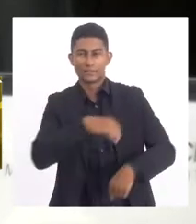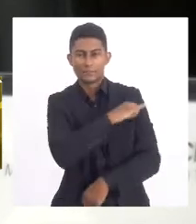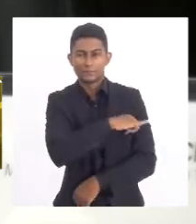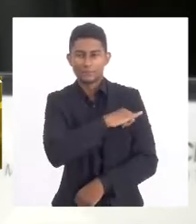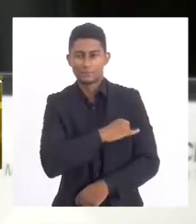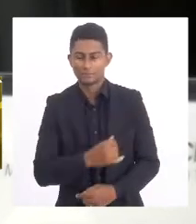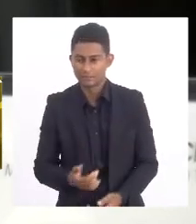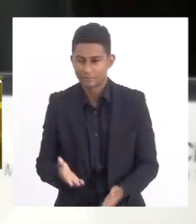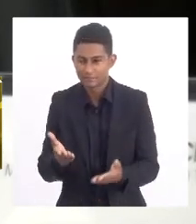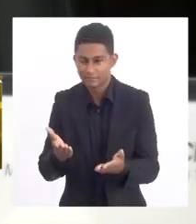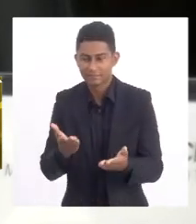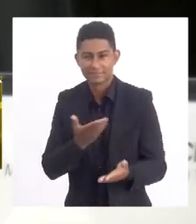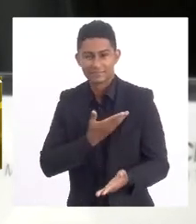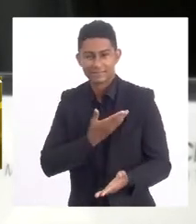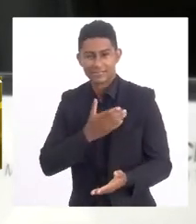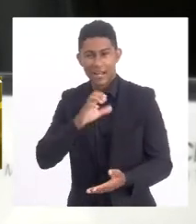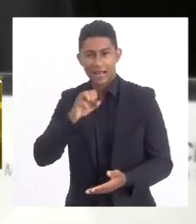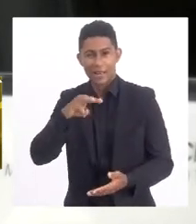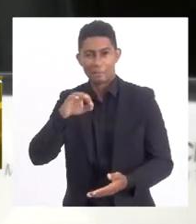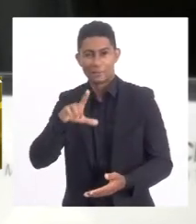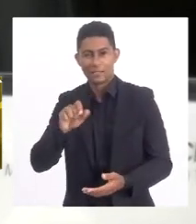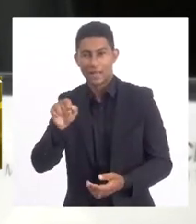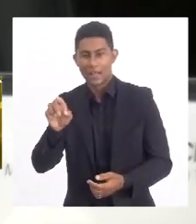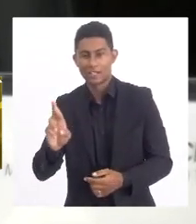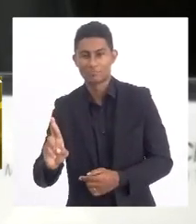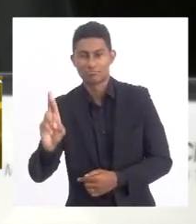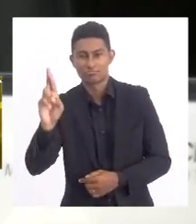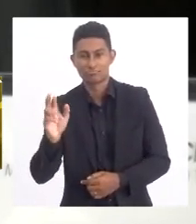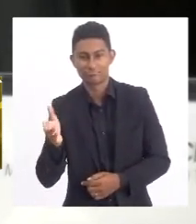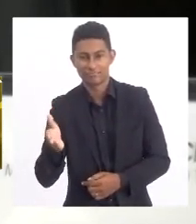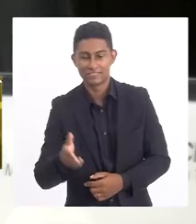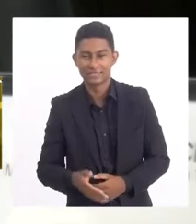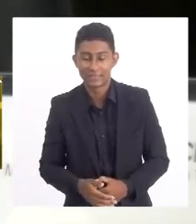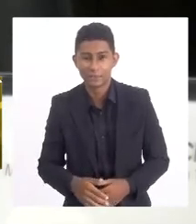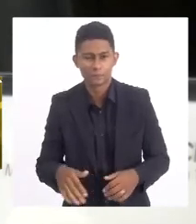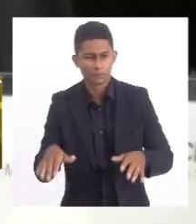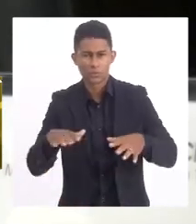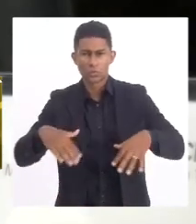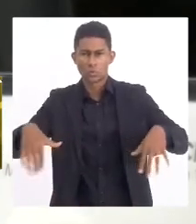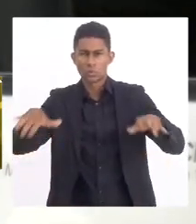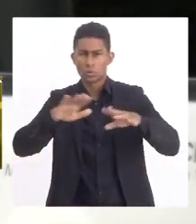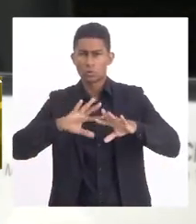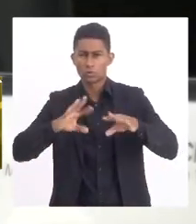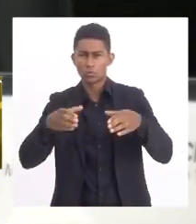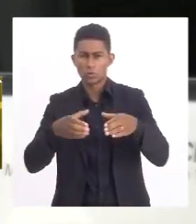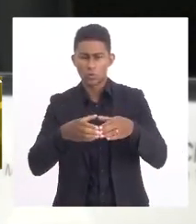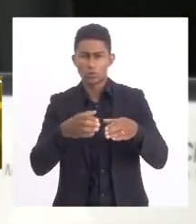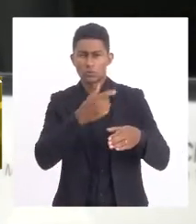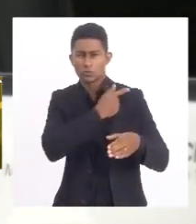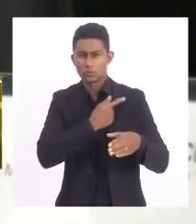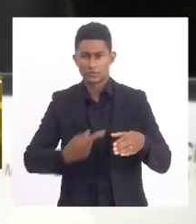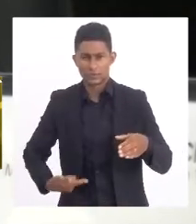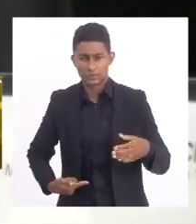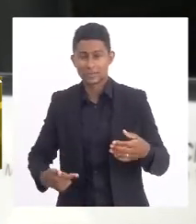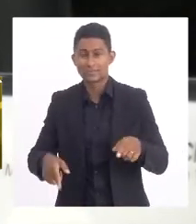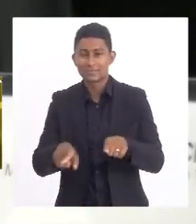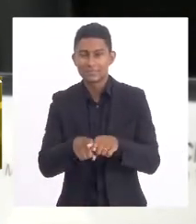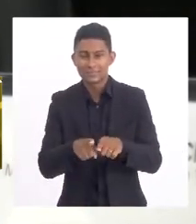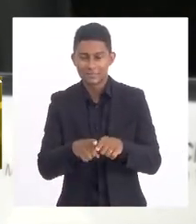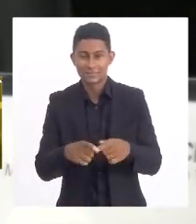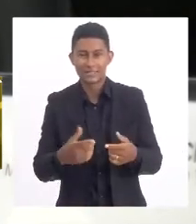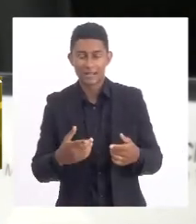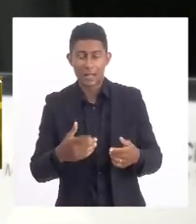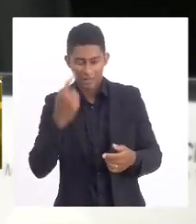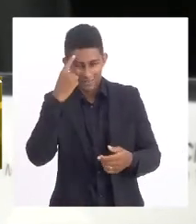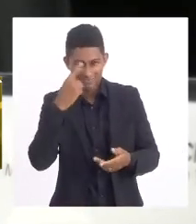querida Camila tá frente aqui do escritório é toda a integração que nós temos a equipe do governo do da embratur e do ministério com a